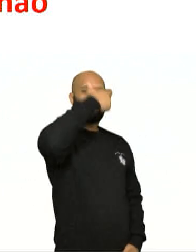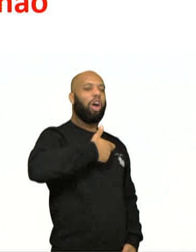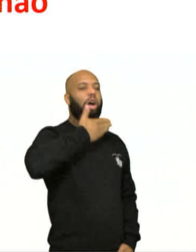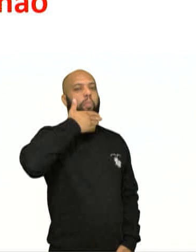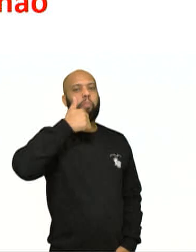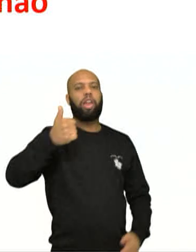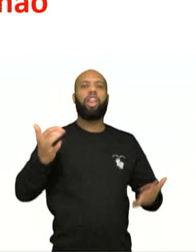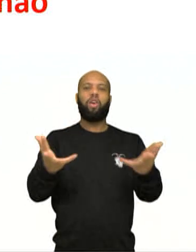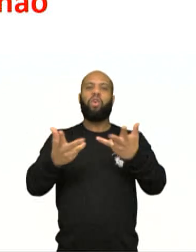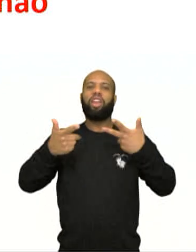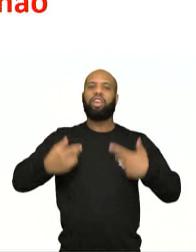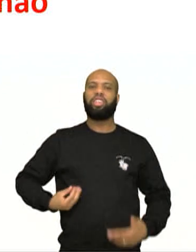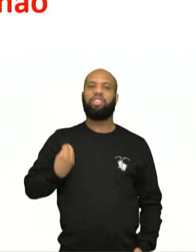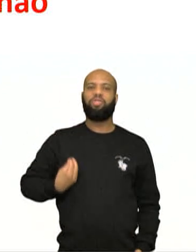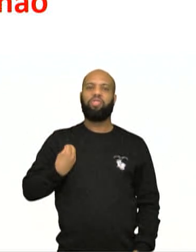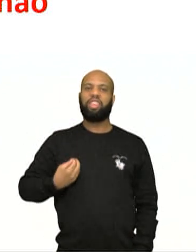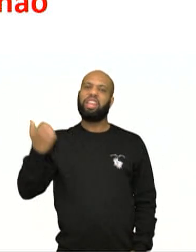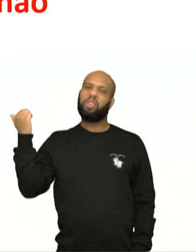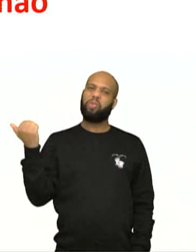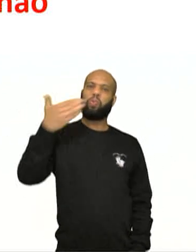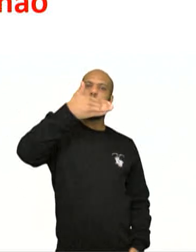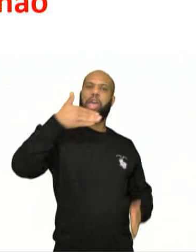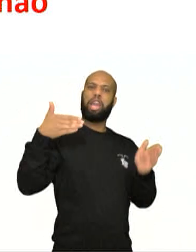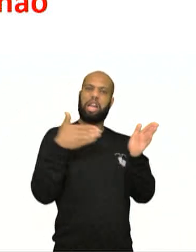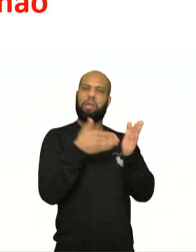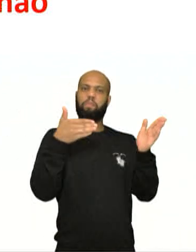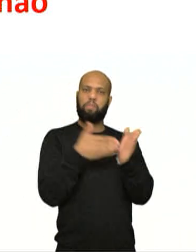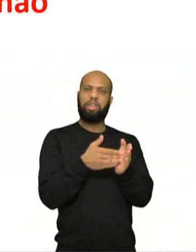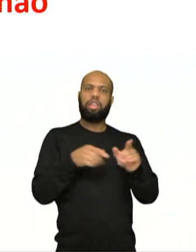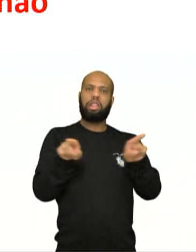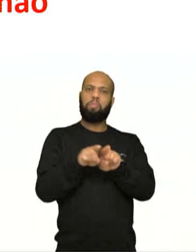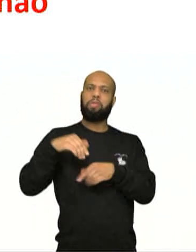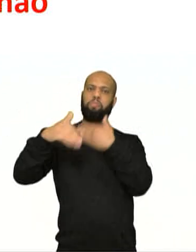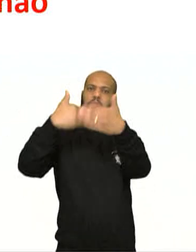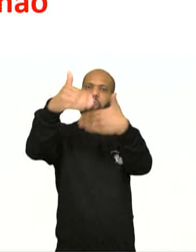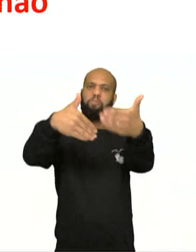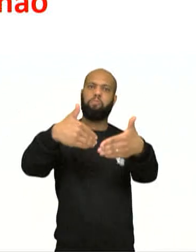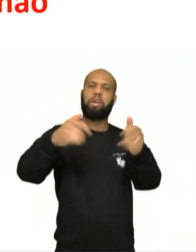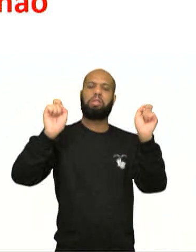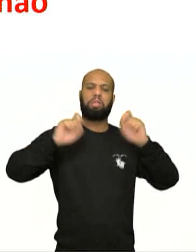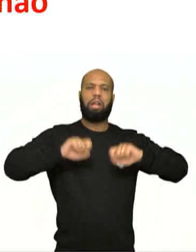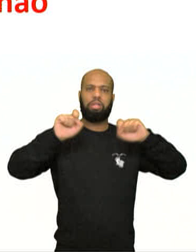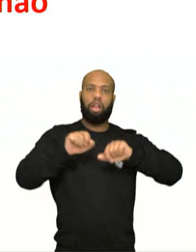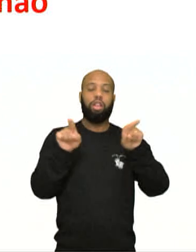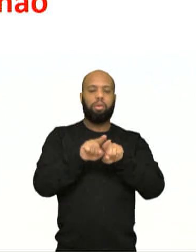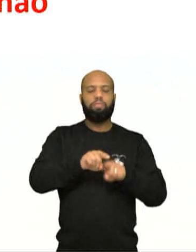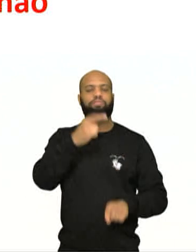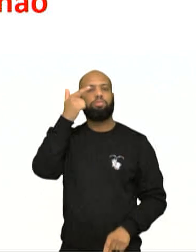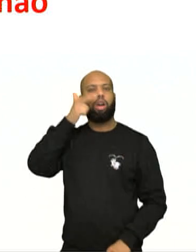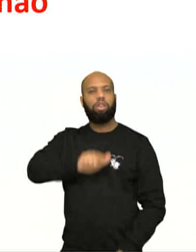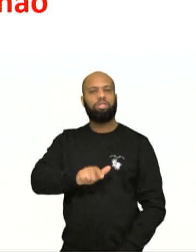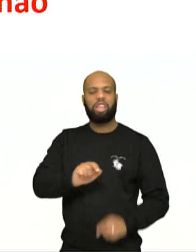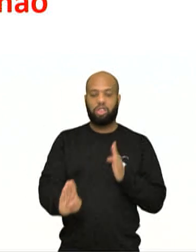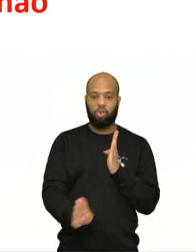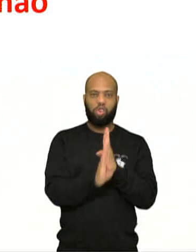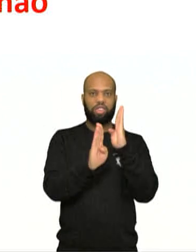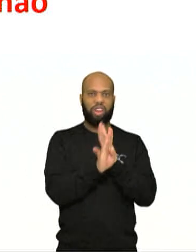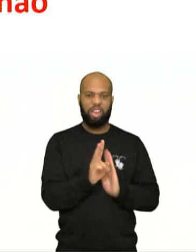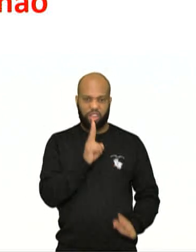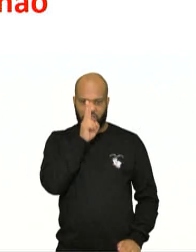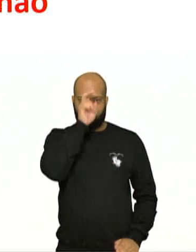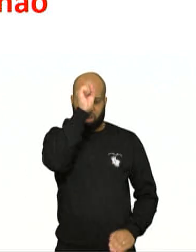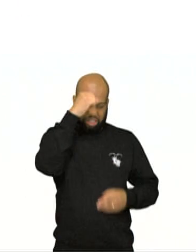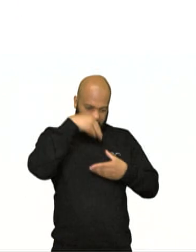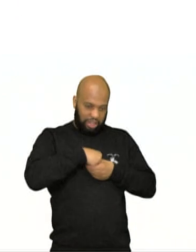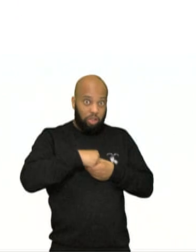vida, superação de obstáculos e desenvolvimento de capacidades. Até pode descobrir forças que não sabia que